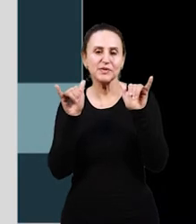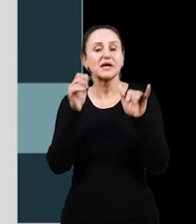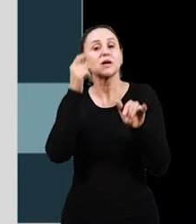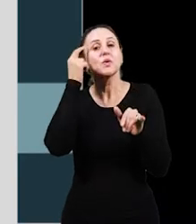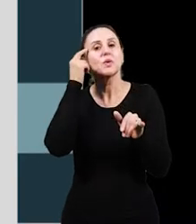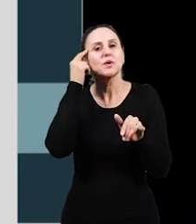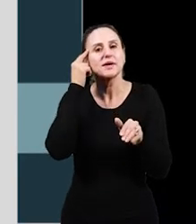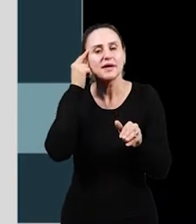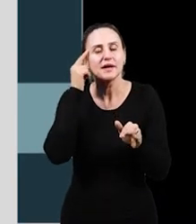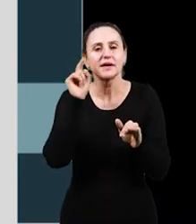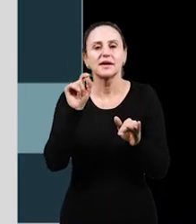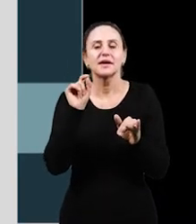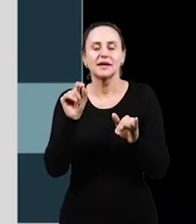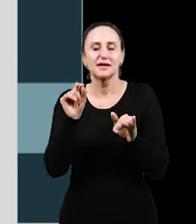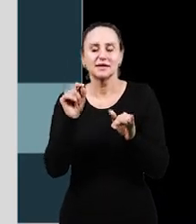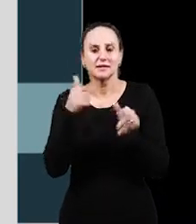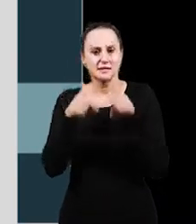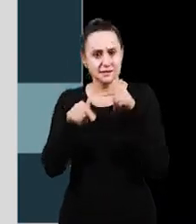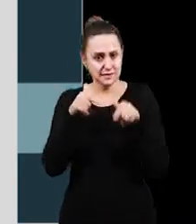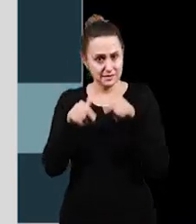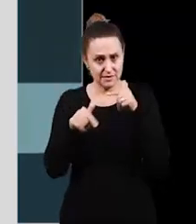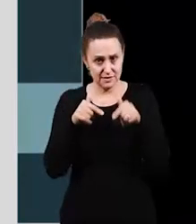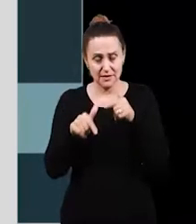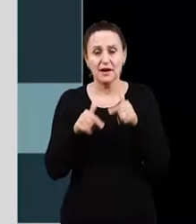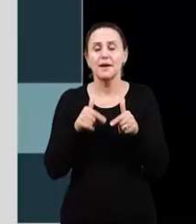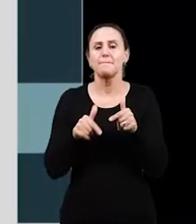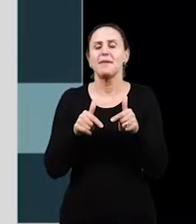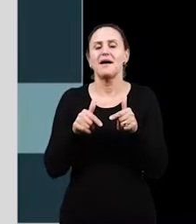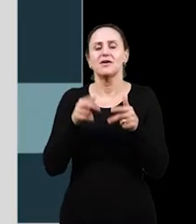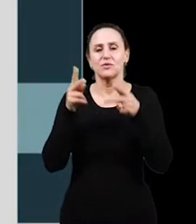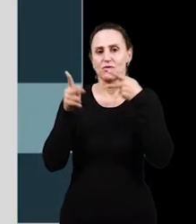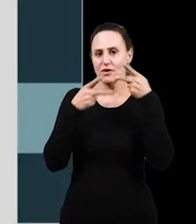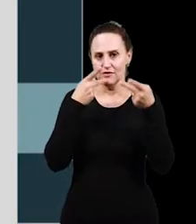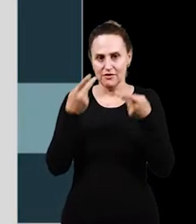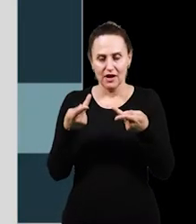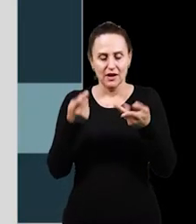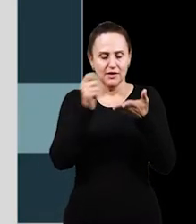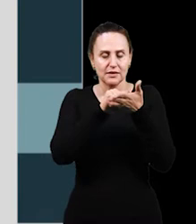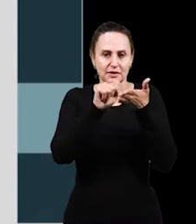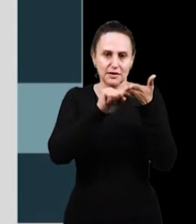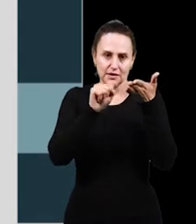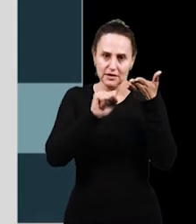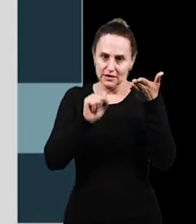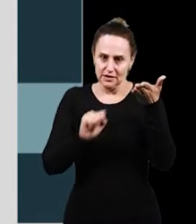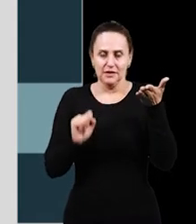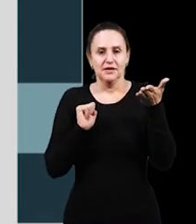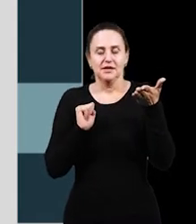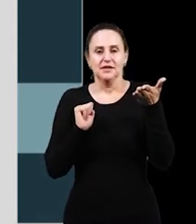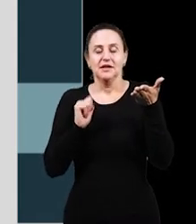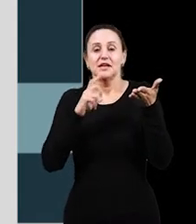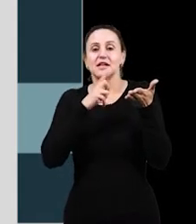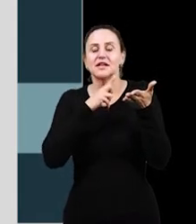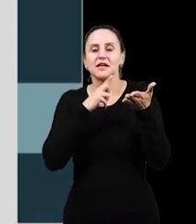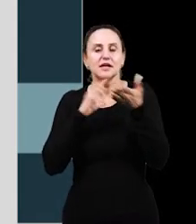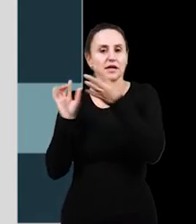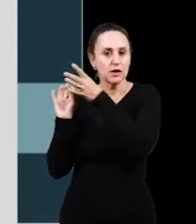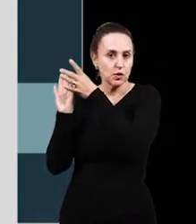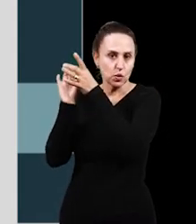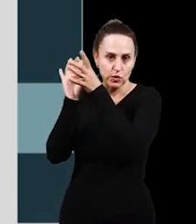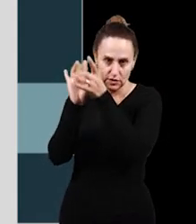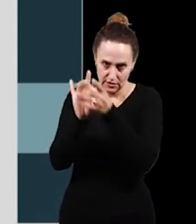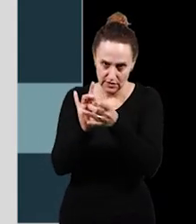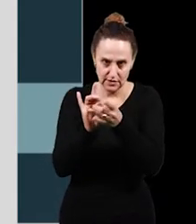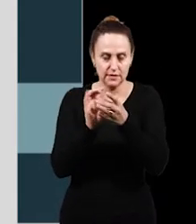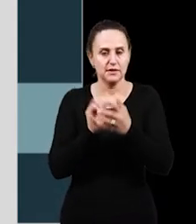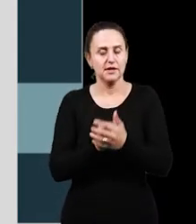disse né que os funcionalistas trabalham com os dados reais se fala ou escrita extraídos de contextos efetivos e